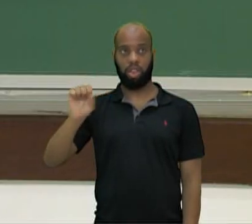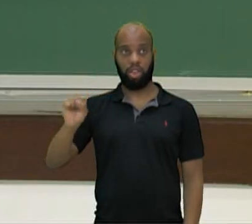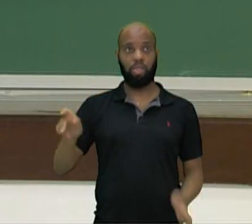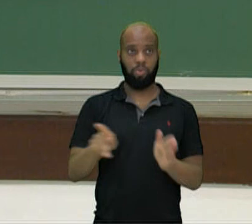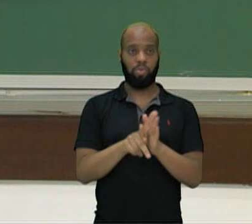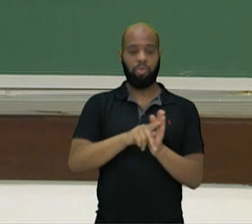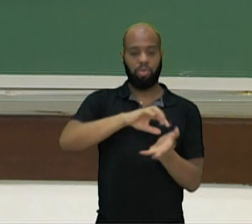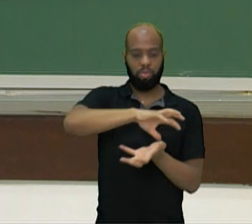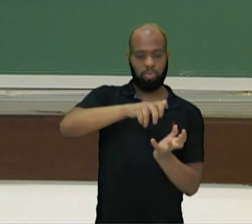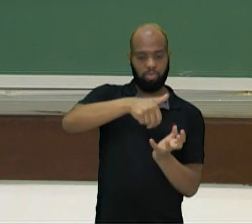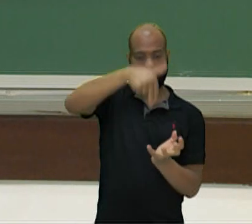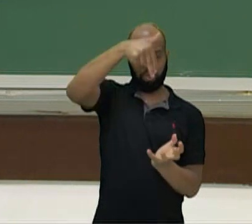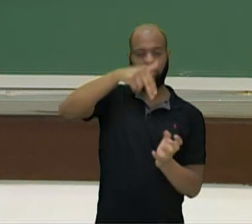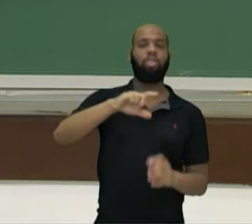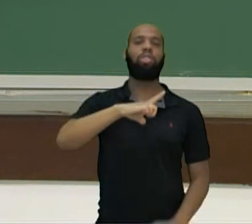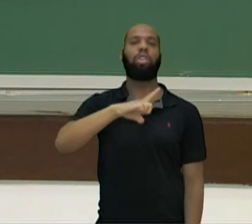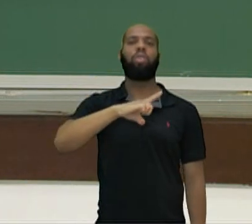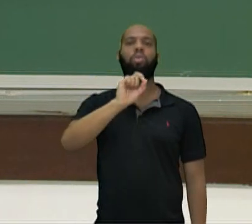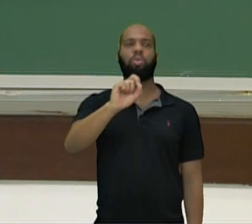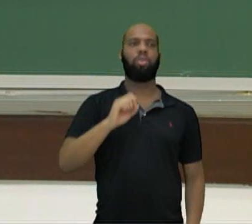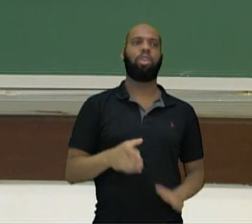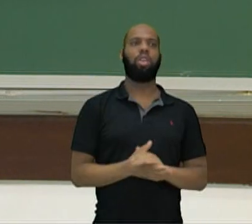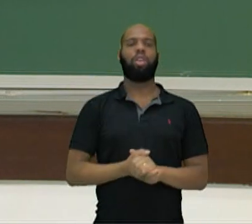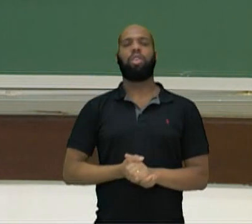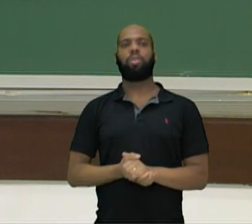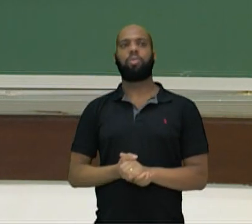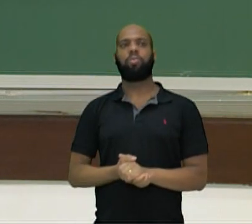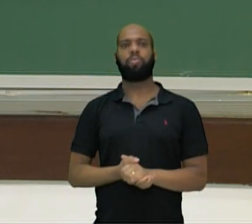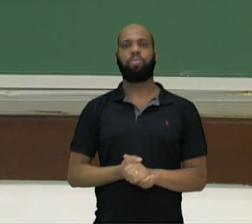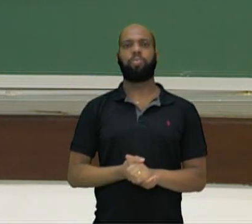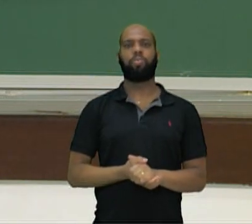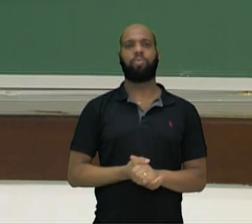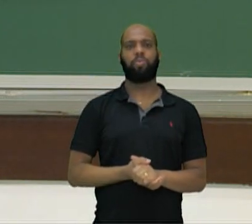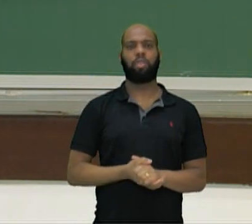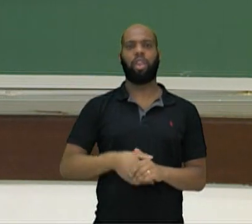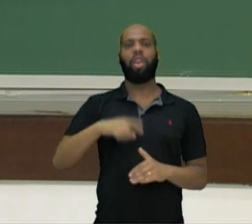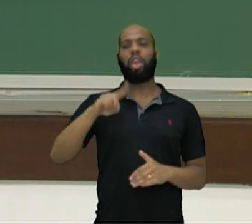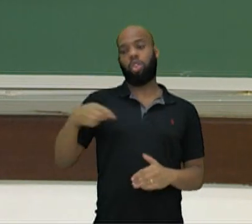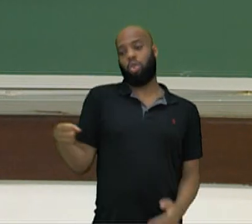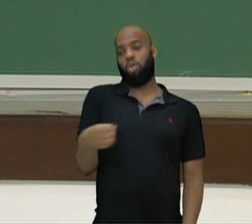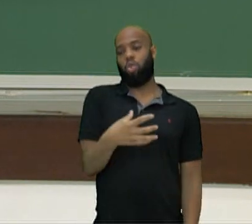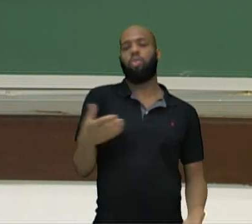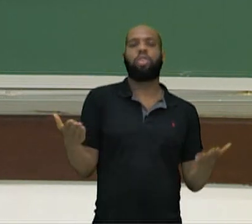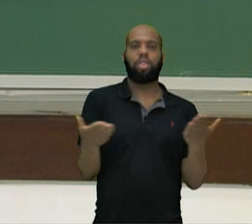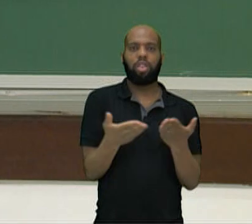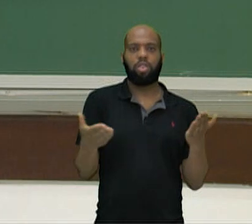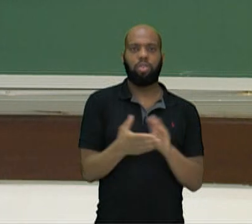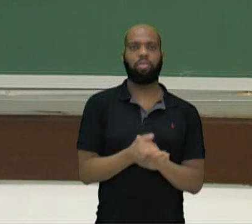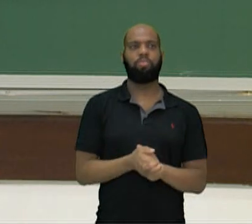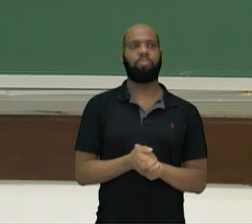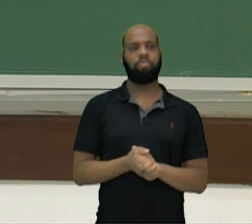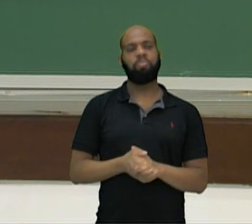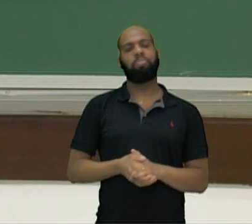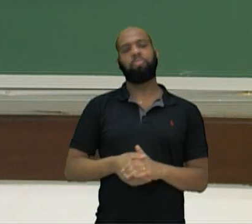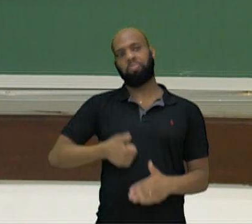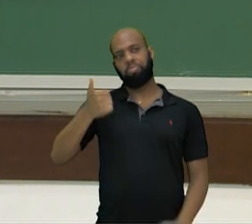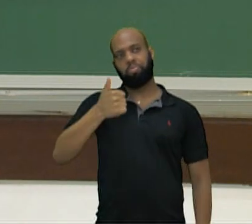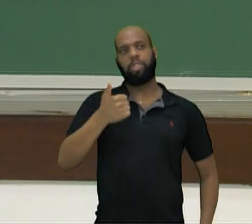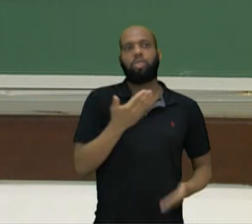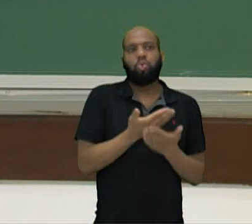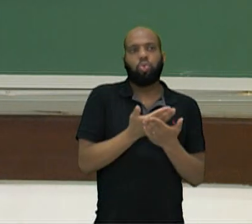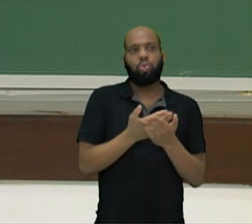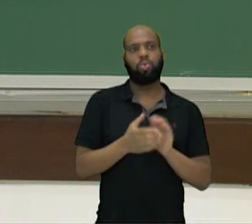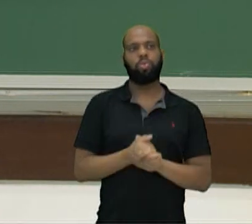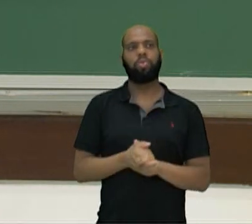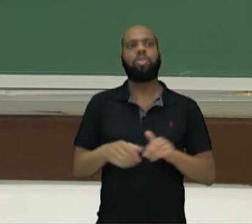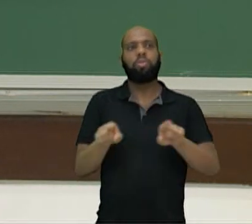Essa aí é uma formação mais recente, né? Essa cadeia do Atlas. Nós temos aqui,